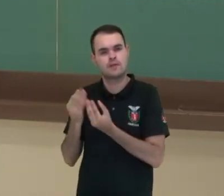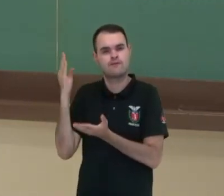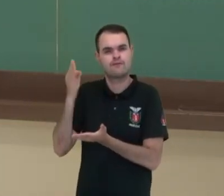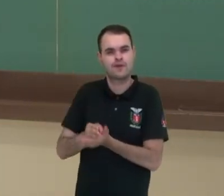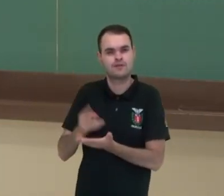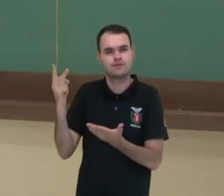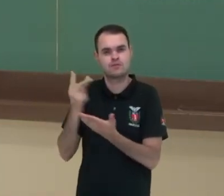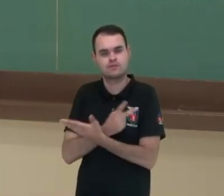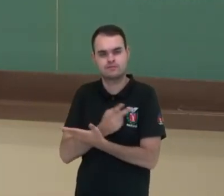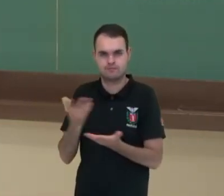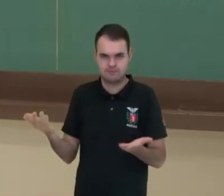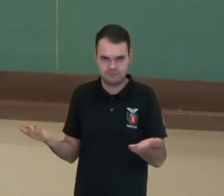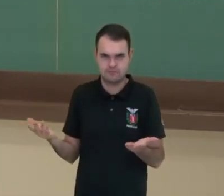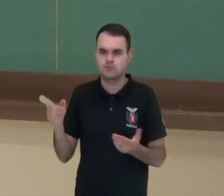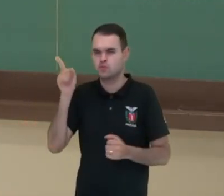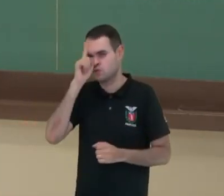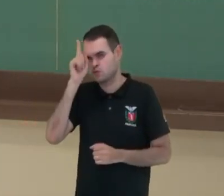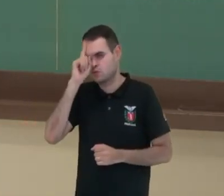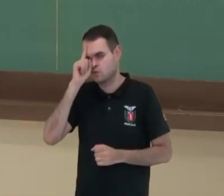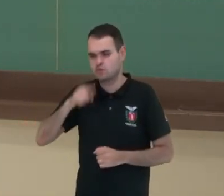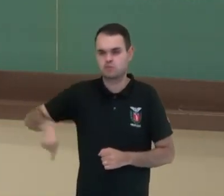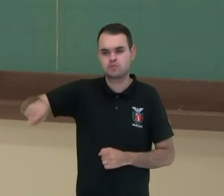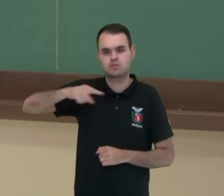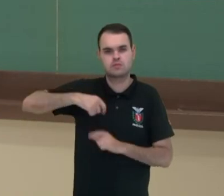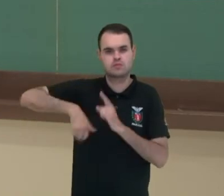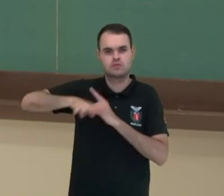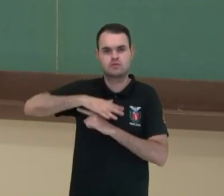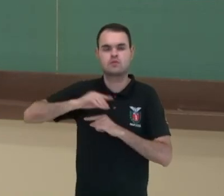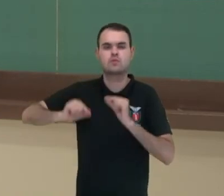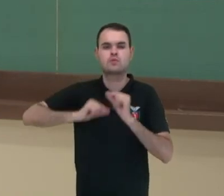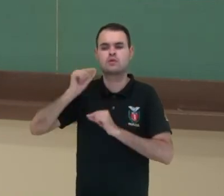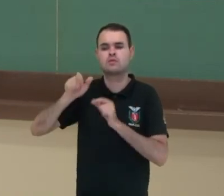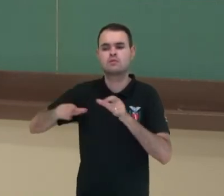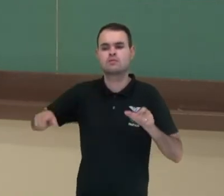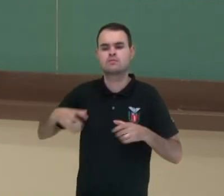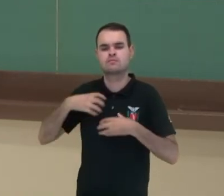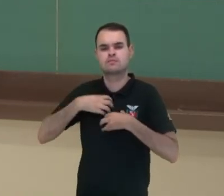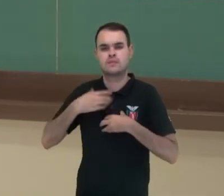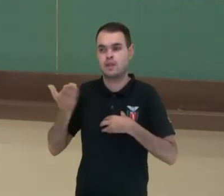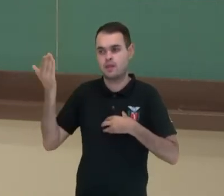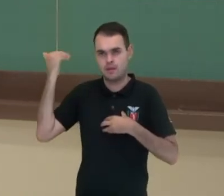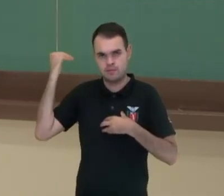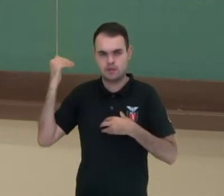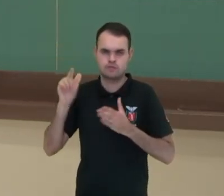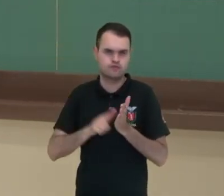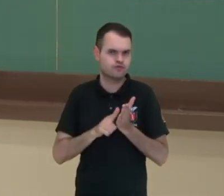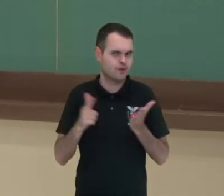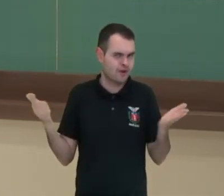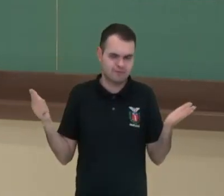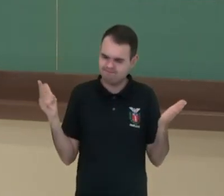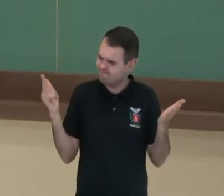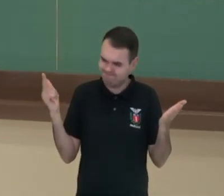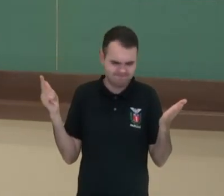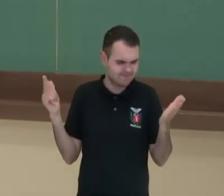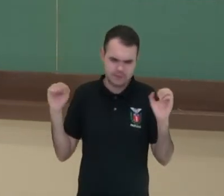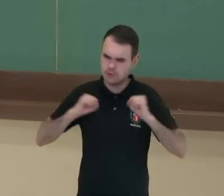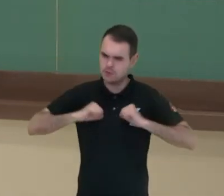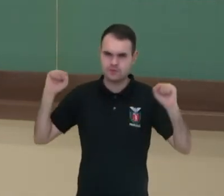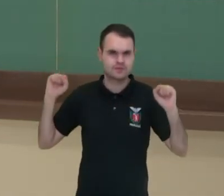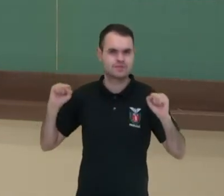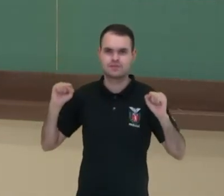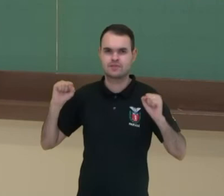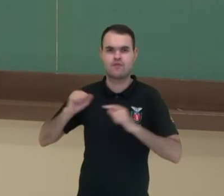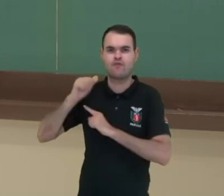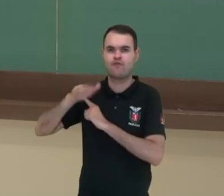relevantes, acontecimentos, cotidiano da sociedade e o que as pessoas viviam e sentiam na época. Jornal, nossa, é uma super